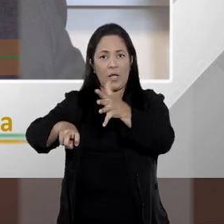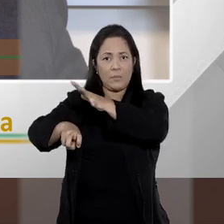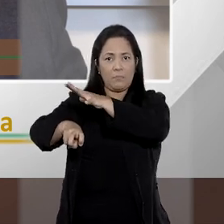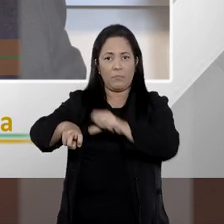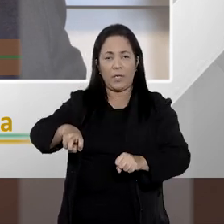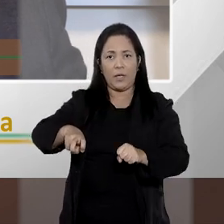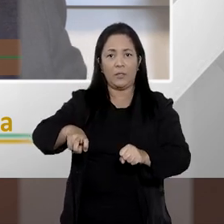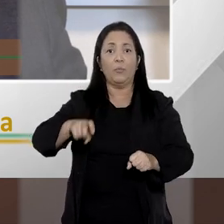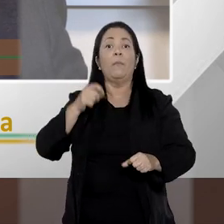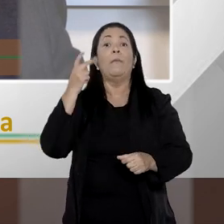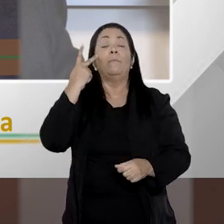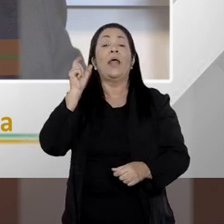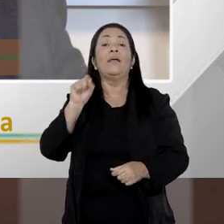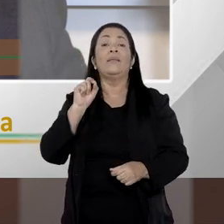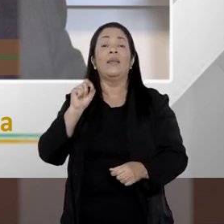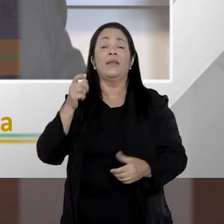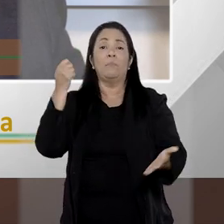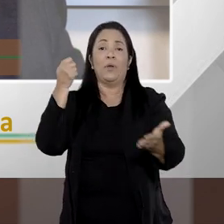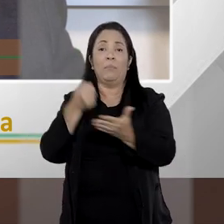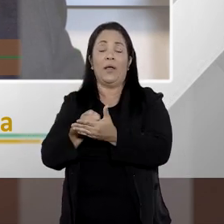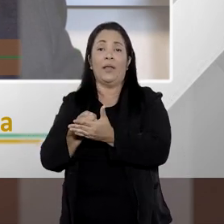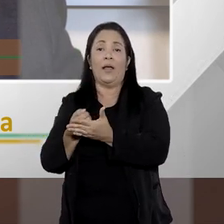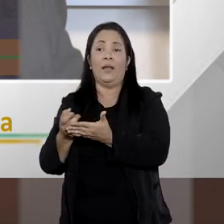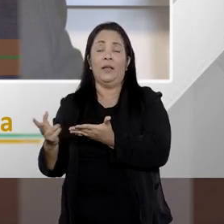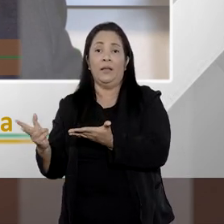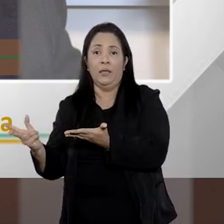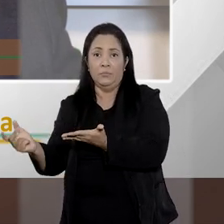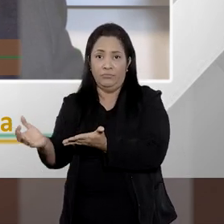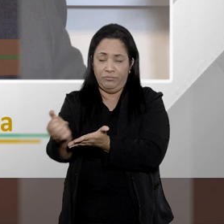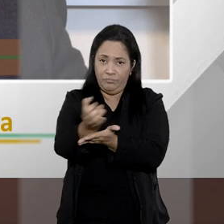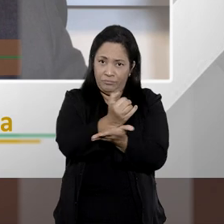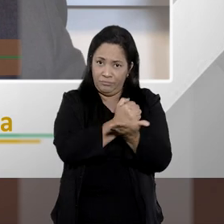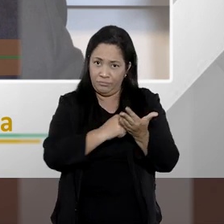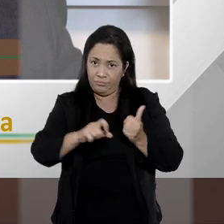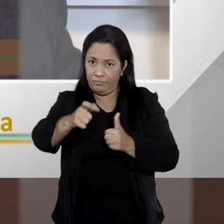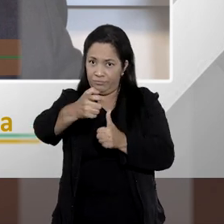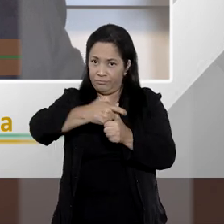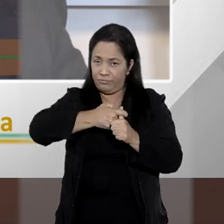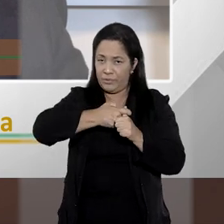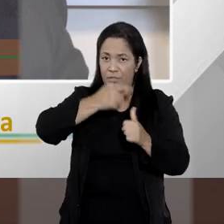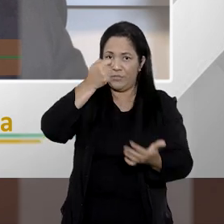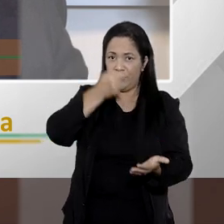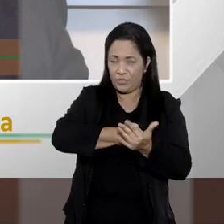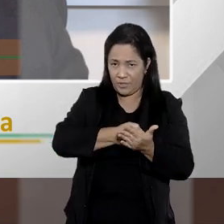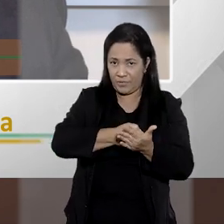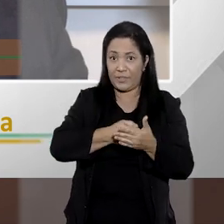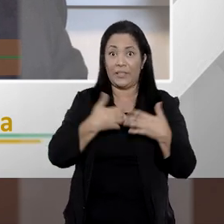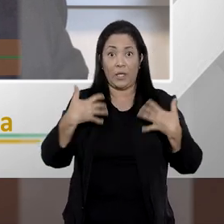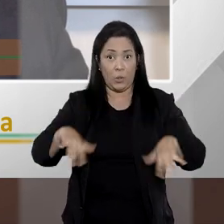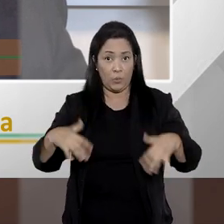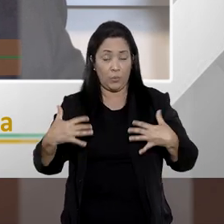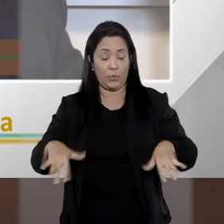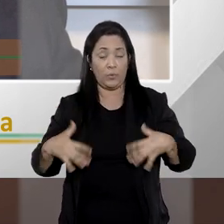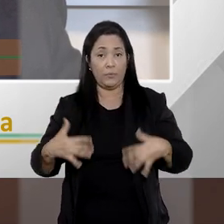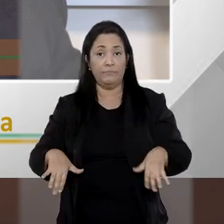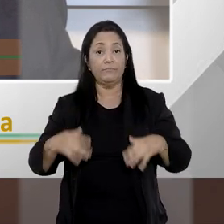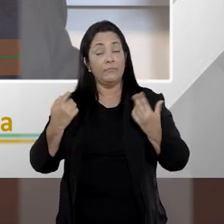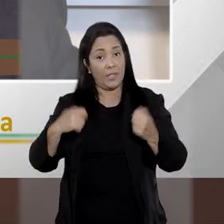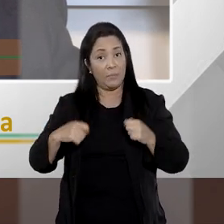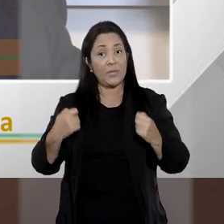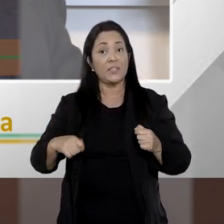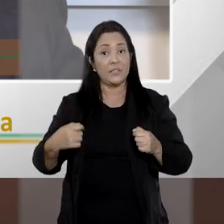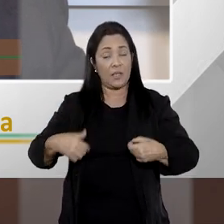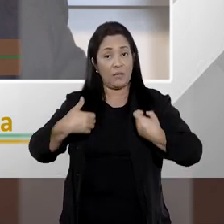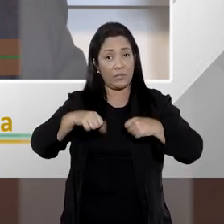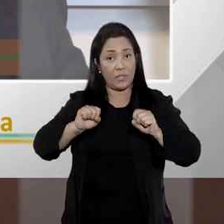penhorada justamente para satisfazer o débito do pagamento desta multa. Apesar da mais recente interpretação